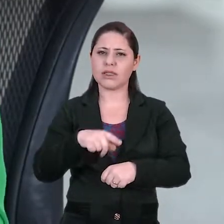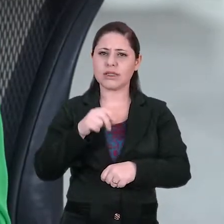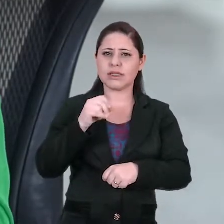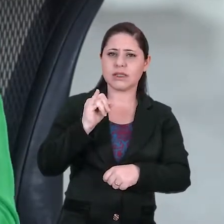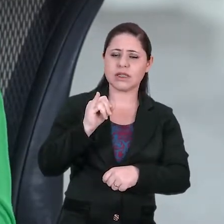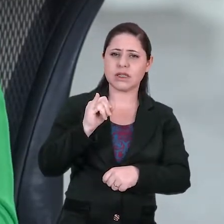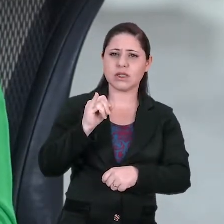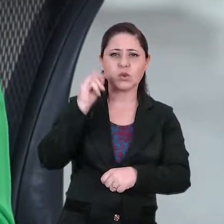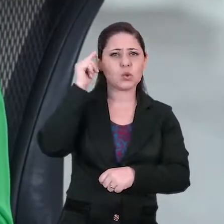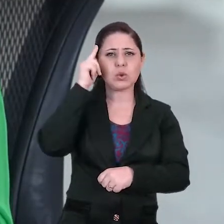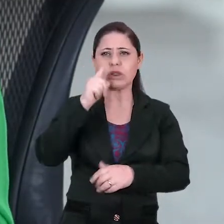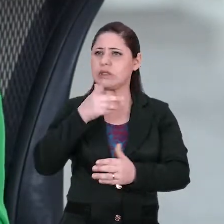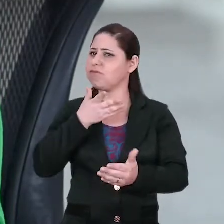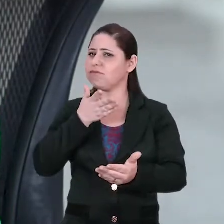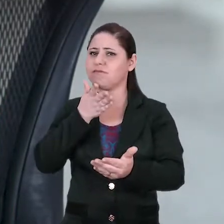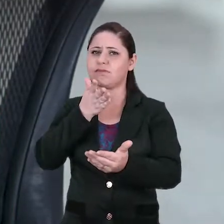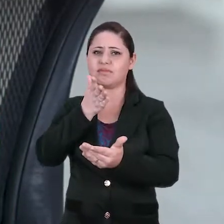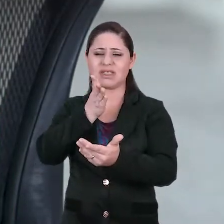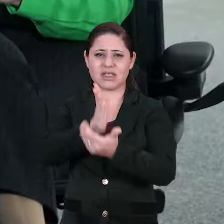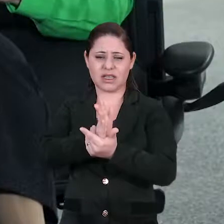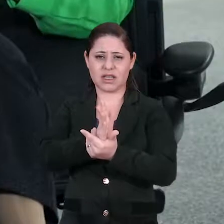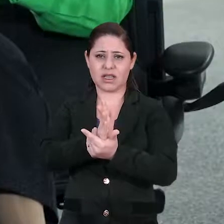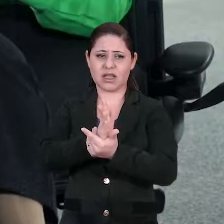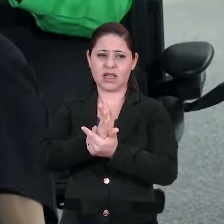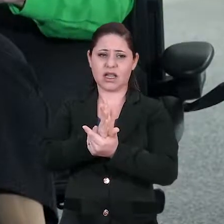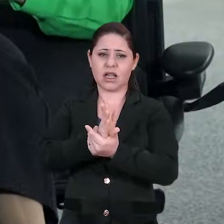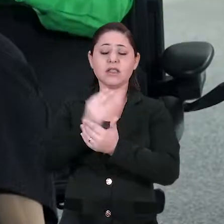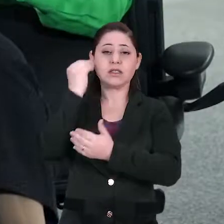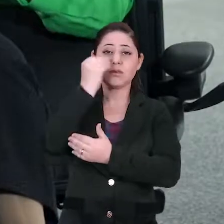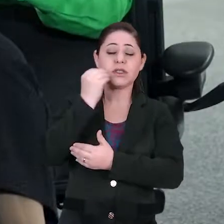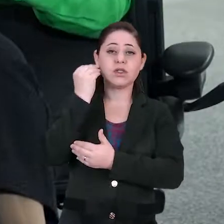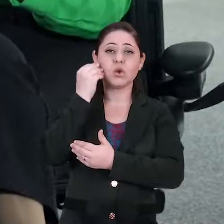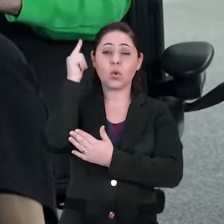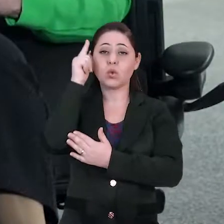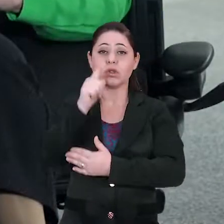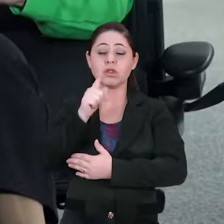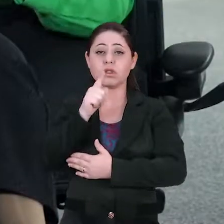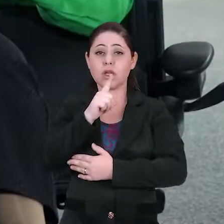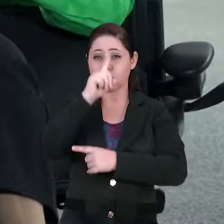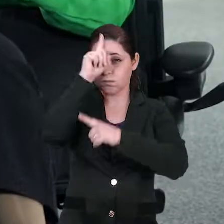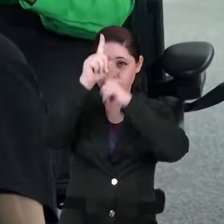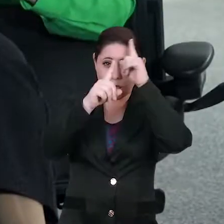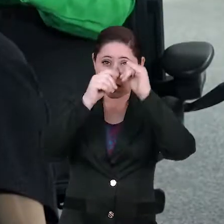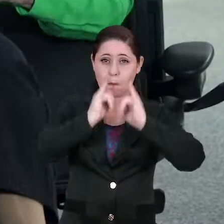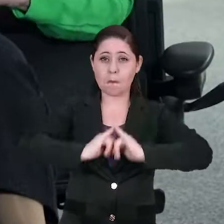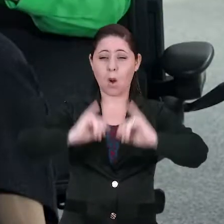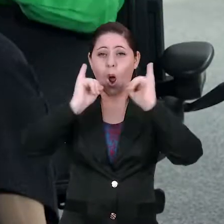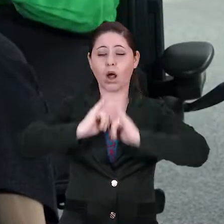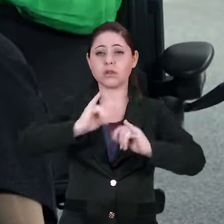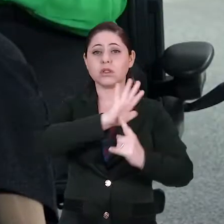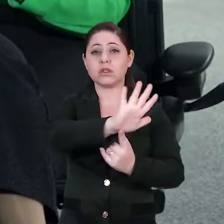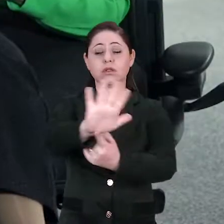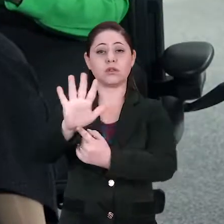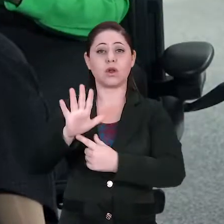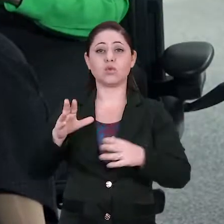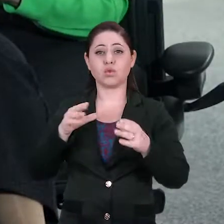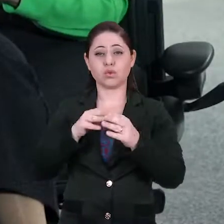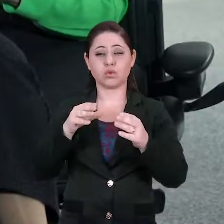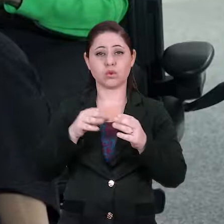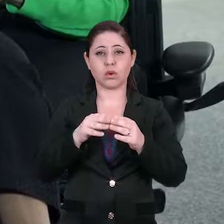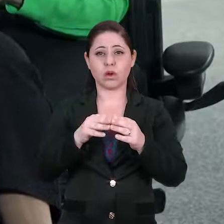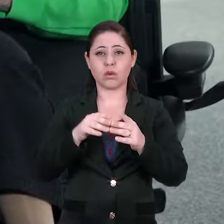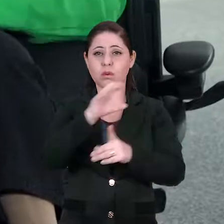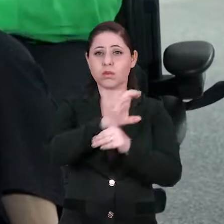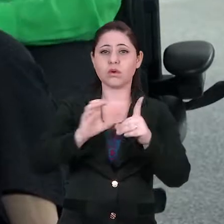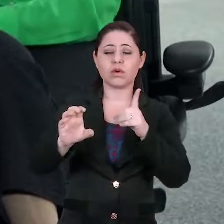eu não tivesse sucesso, era uma experiência e eu teria condições de colocar as minhas ideias, as ideias do meu grupo para